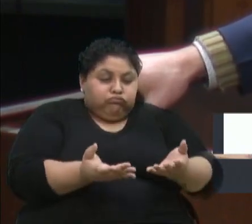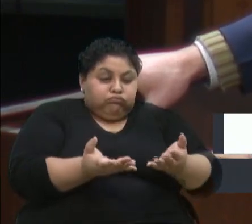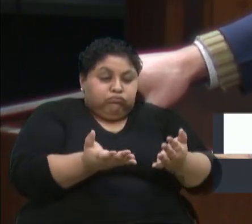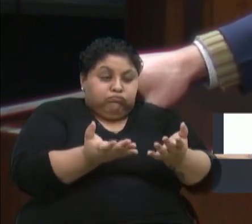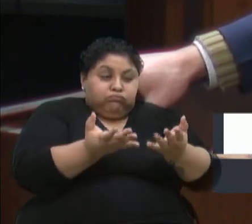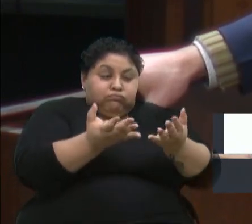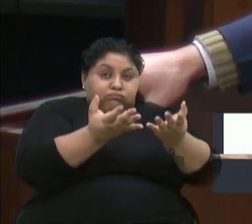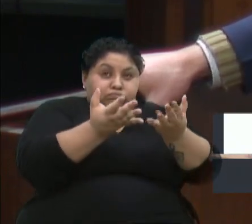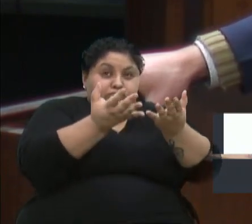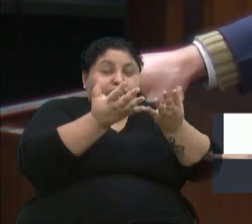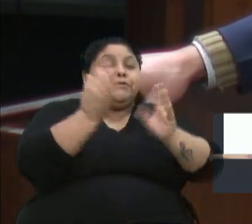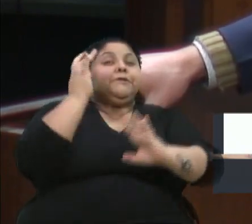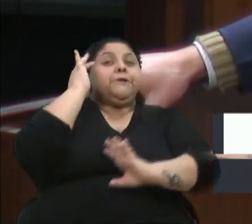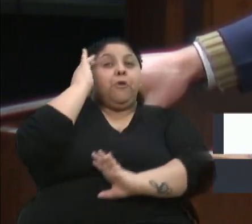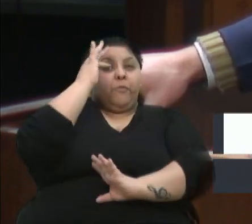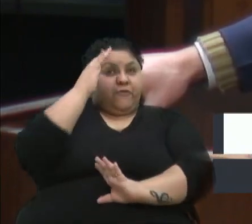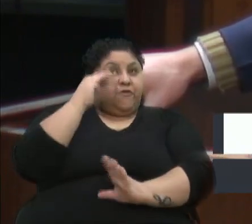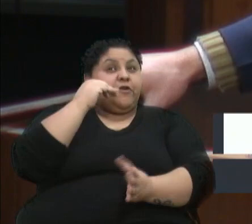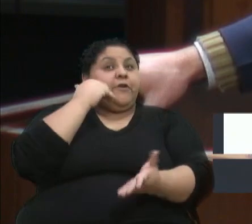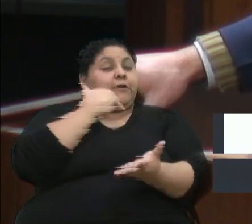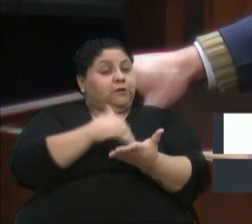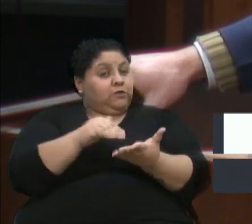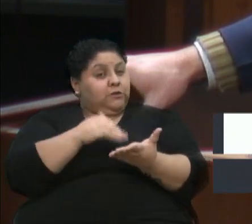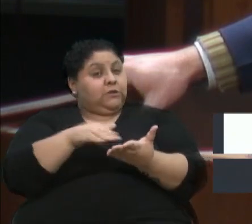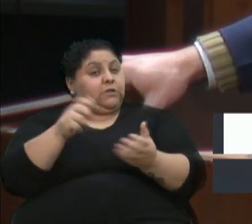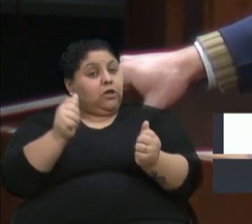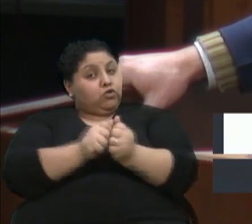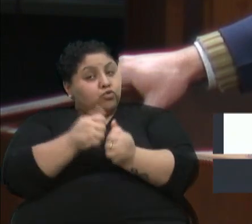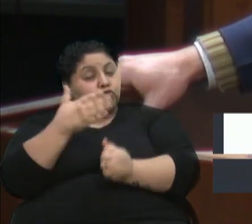Prefeito e secretários tiveram comigo.